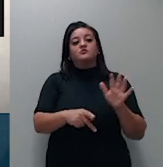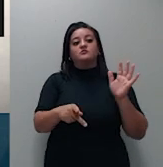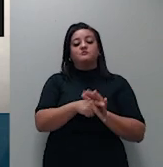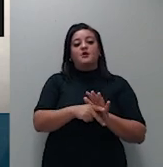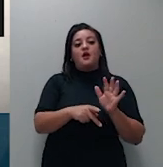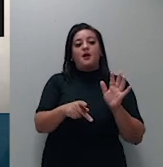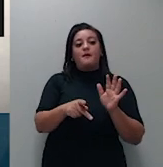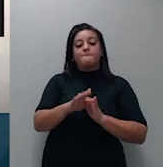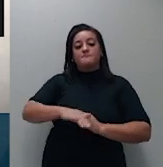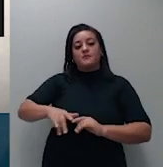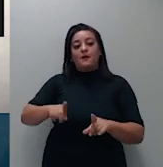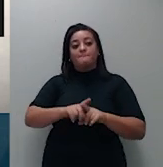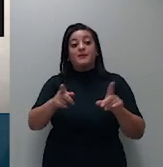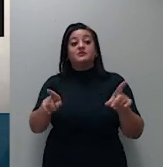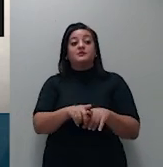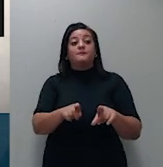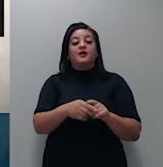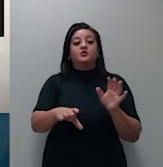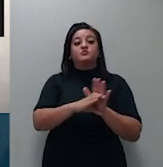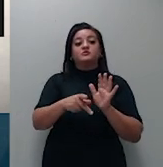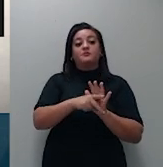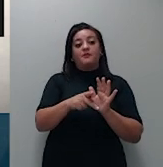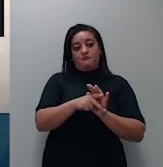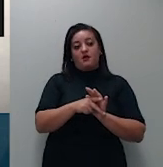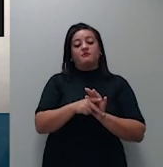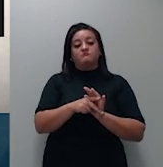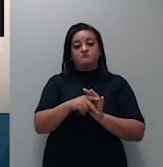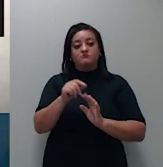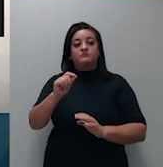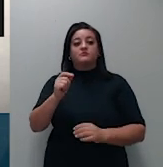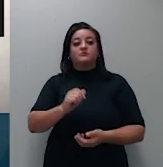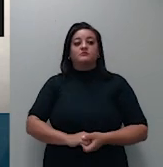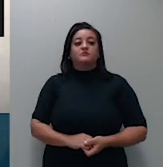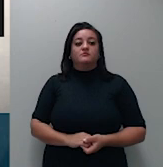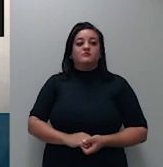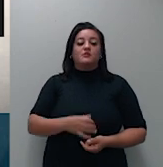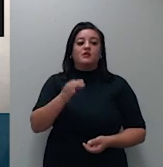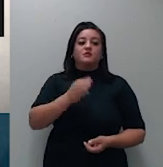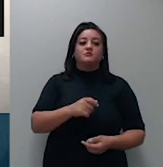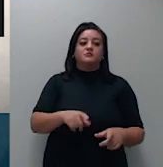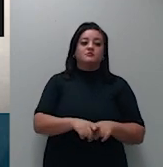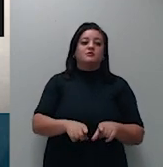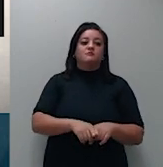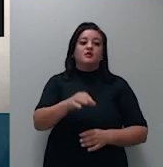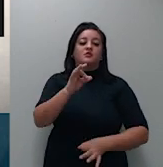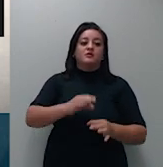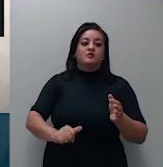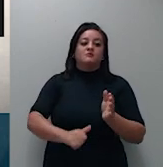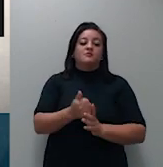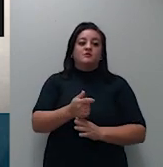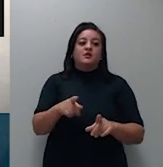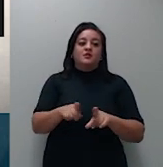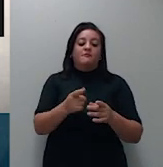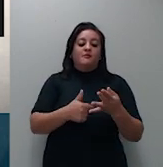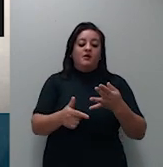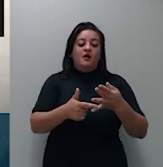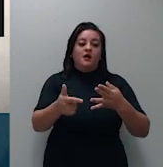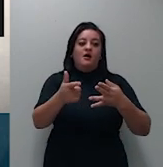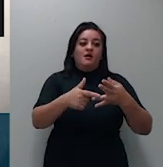medicamento Código Penal e que andou certo o juízo de primeiro e segundo Instância a